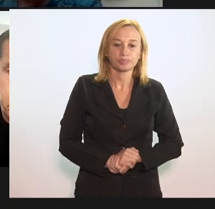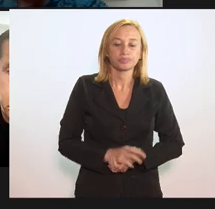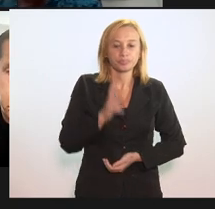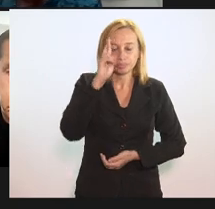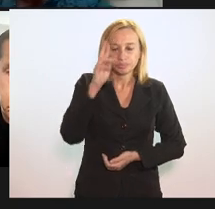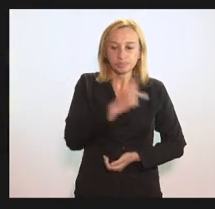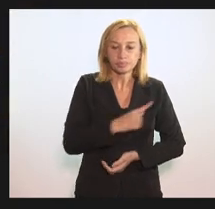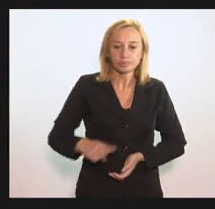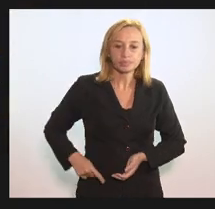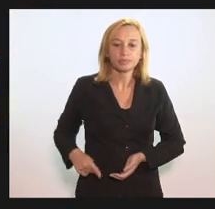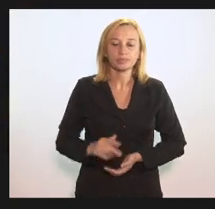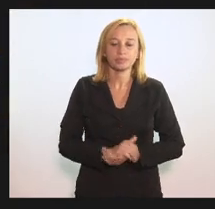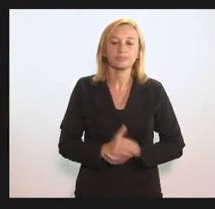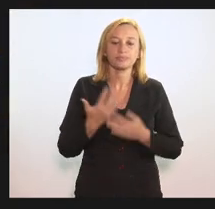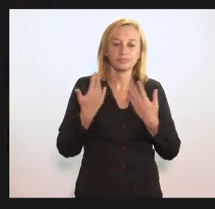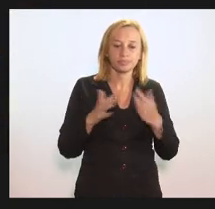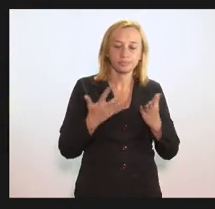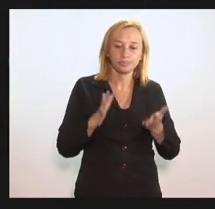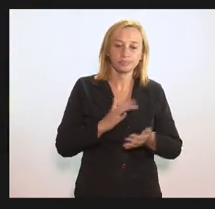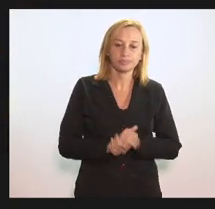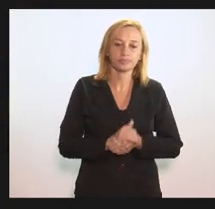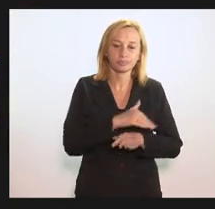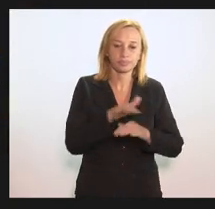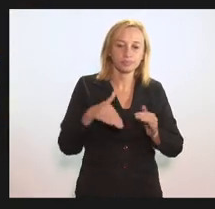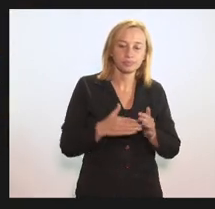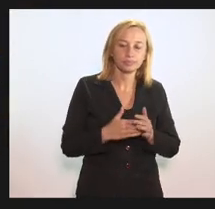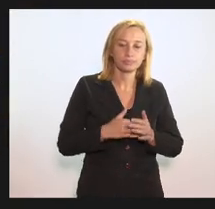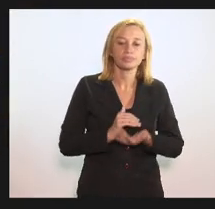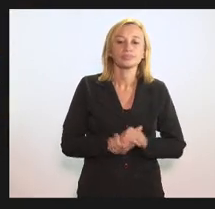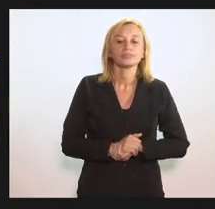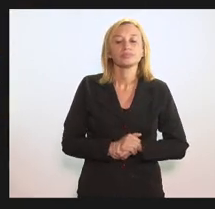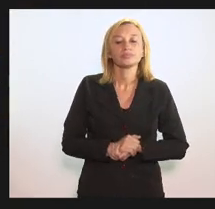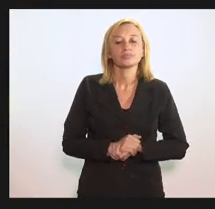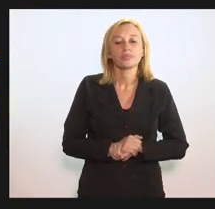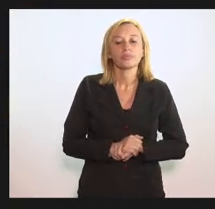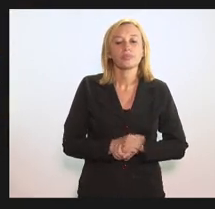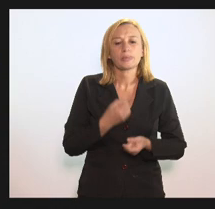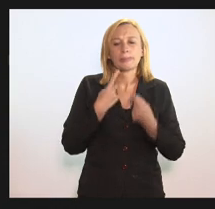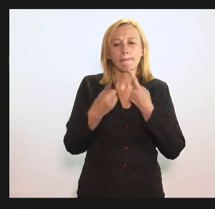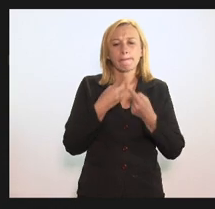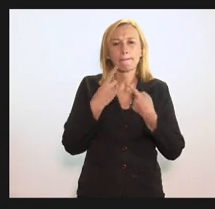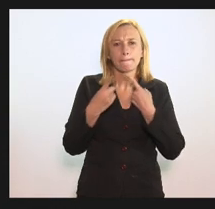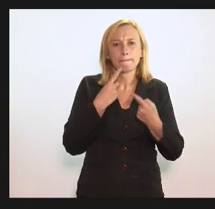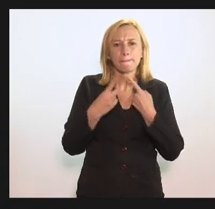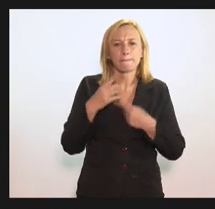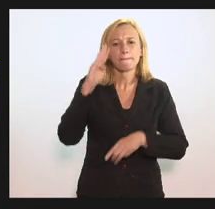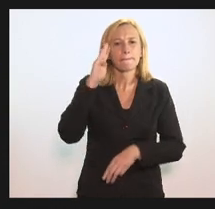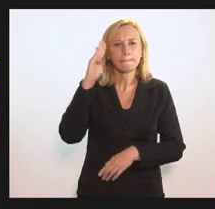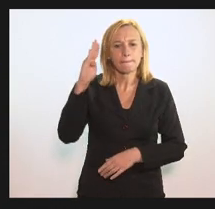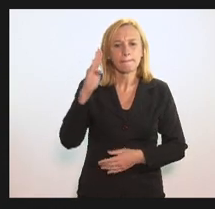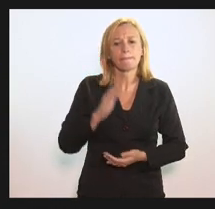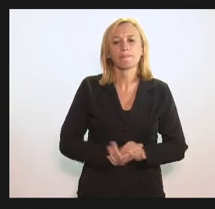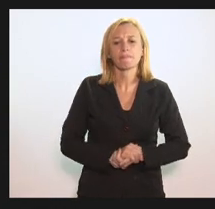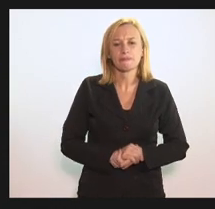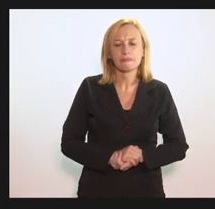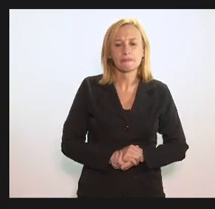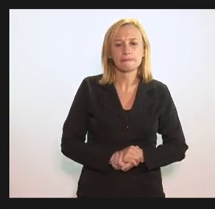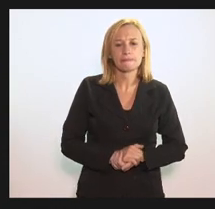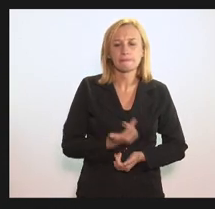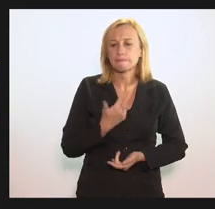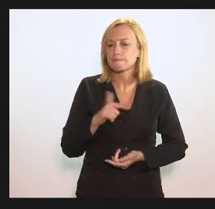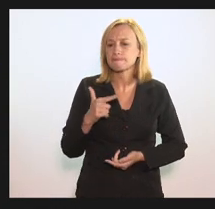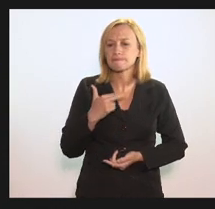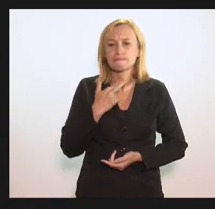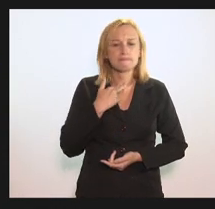Presidente, cumprimento todo o plenário. Esse debate é fundamental, porque não